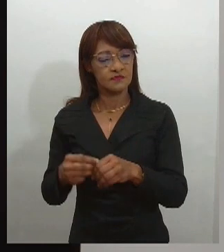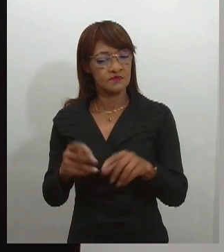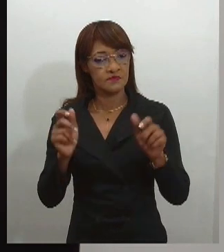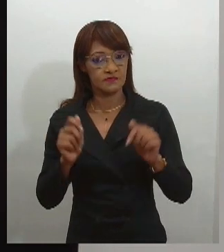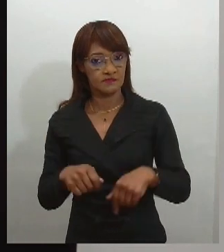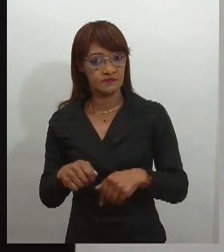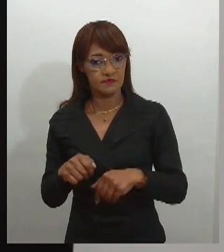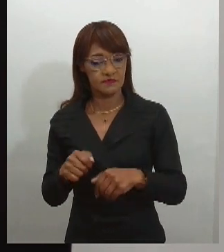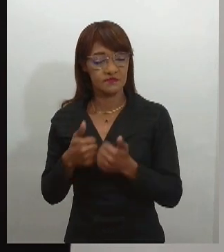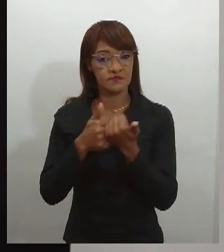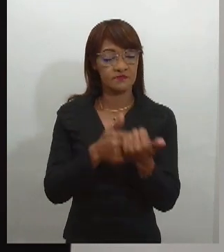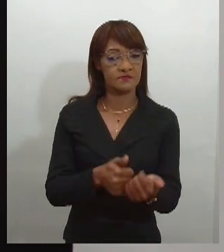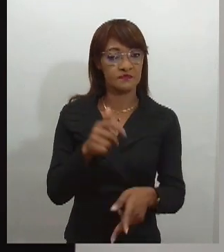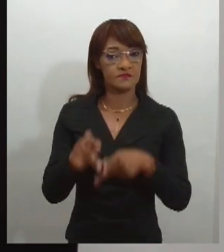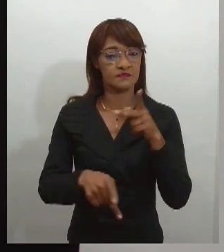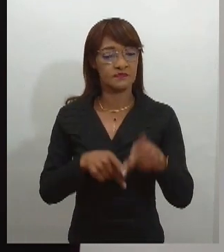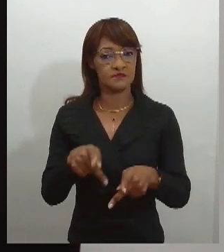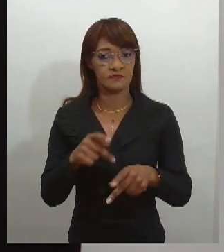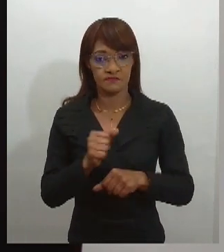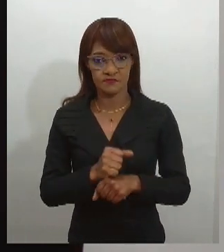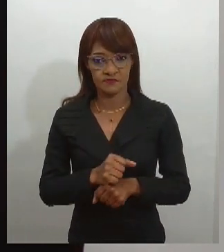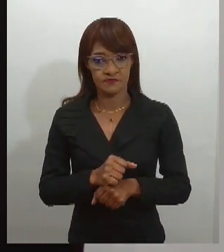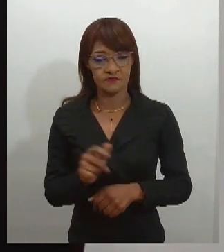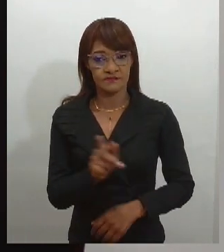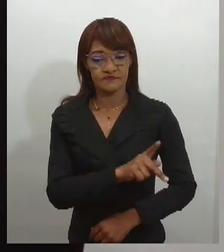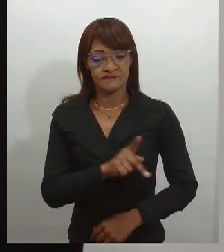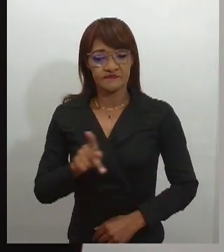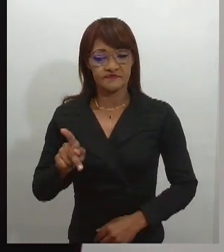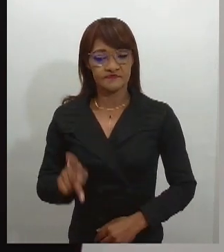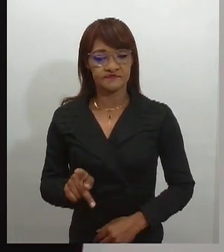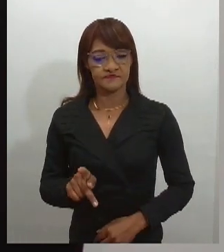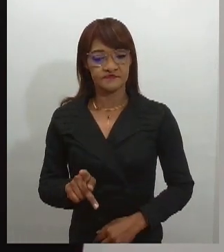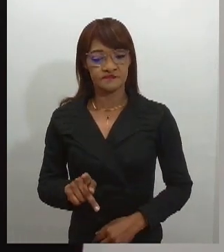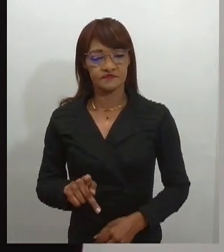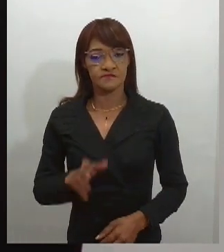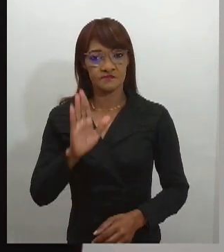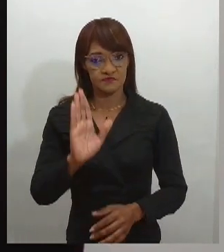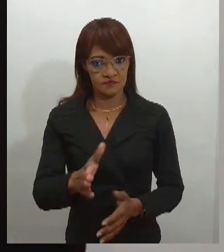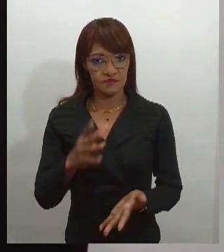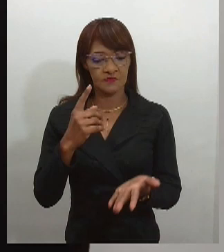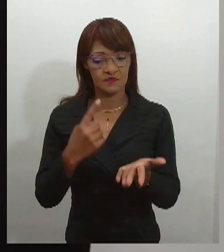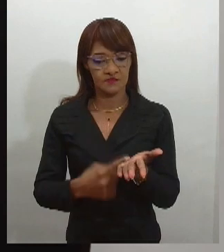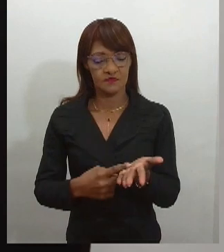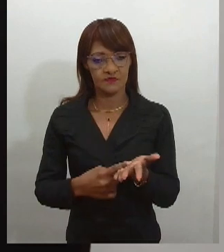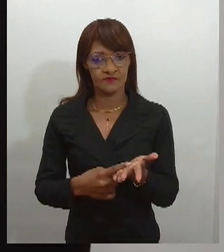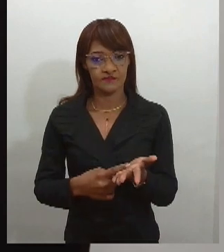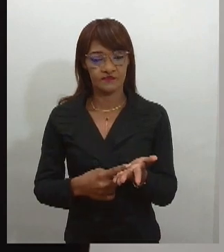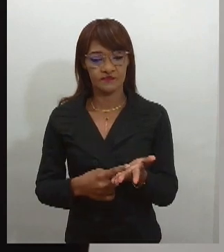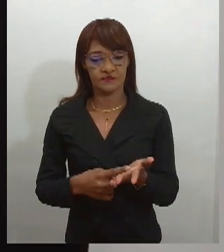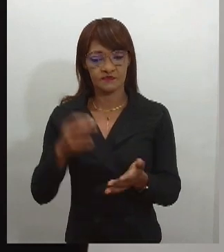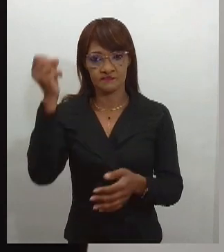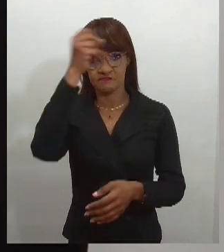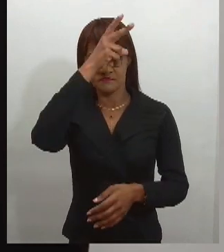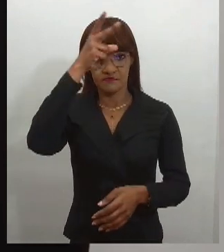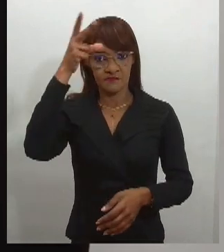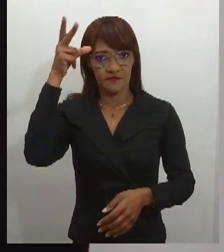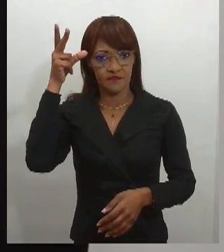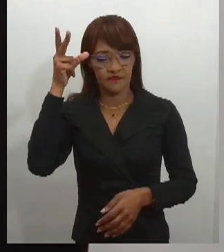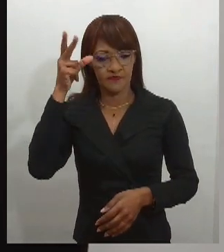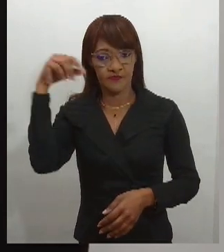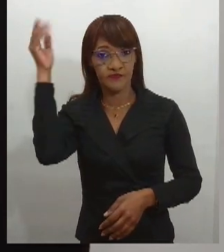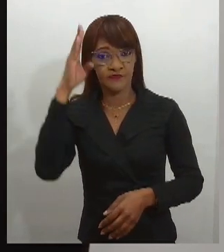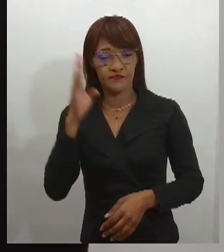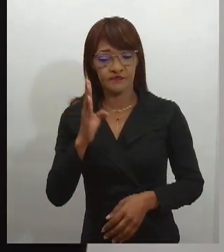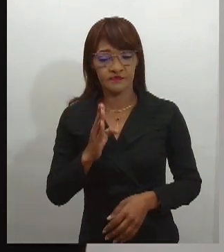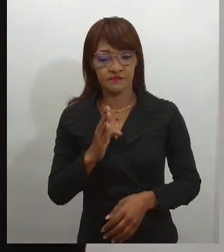melhor forma possível. E o presidente confirmou que nenhum prefeito nenhuma prefeita do Brasil receberá